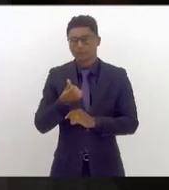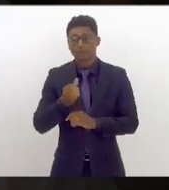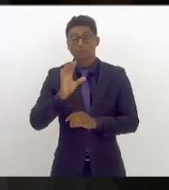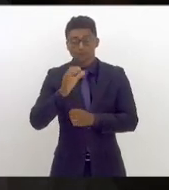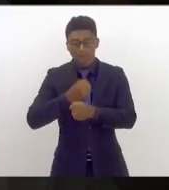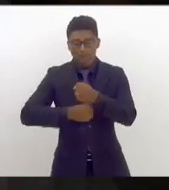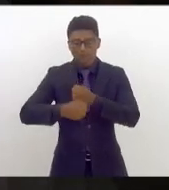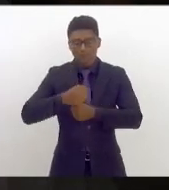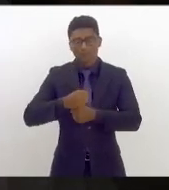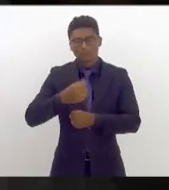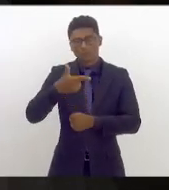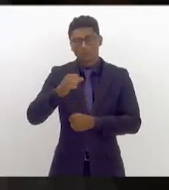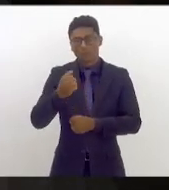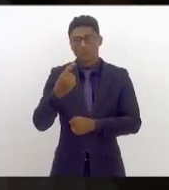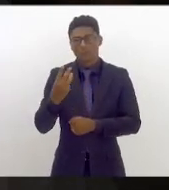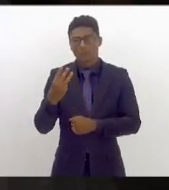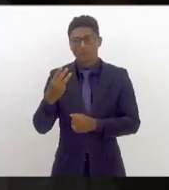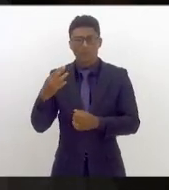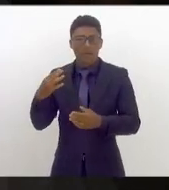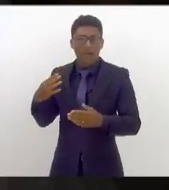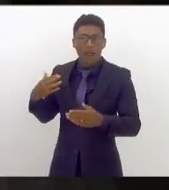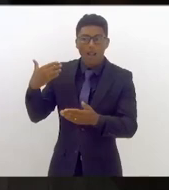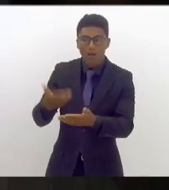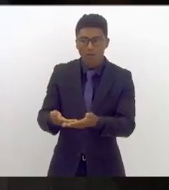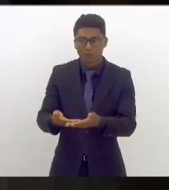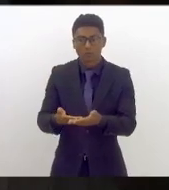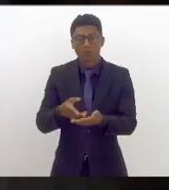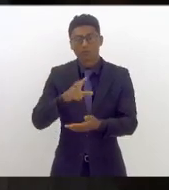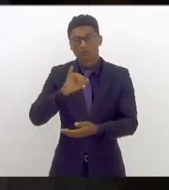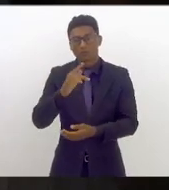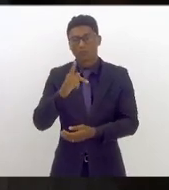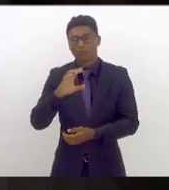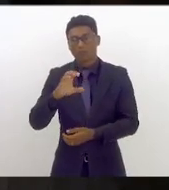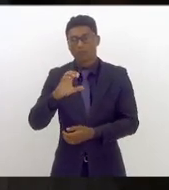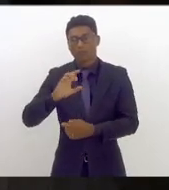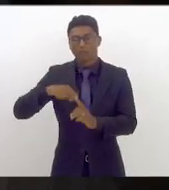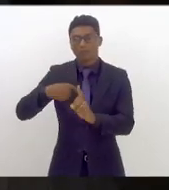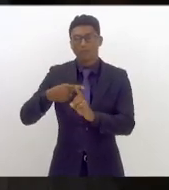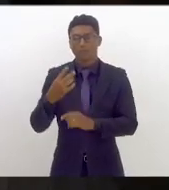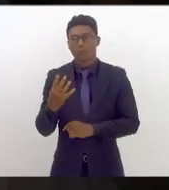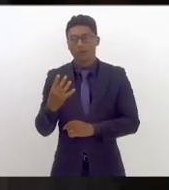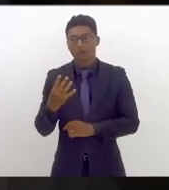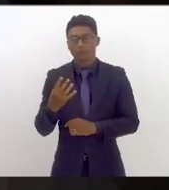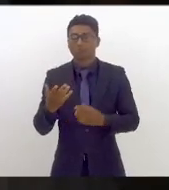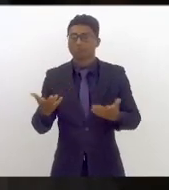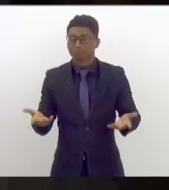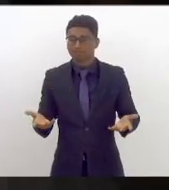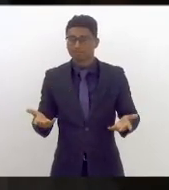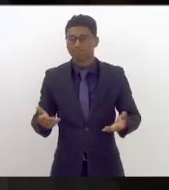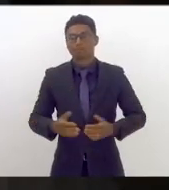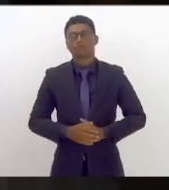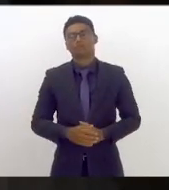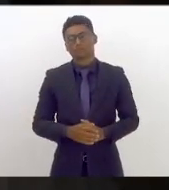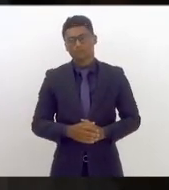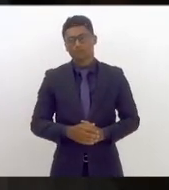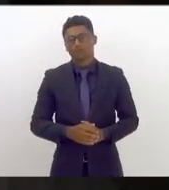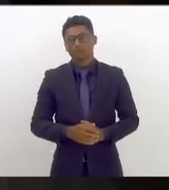cá pelo IPCA mais 4%. Então, eu jamais vi